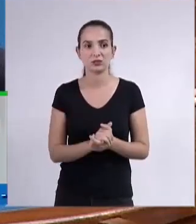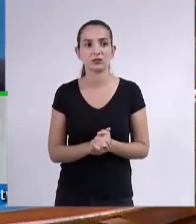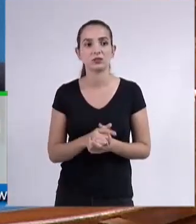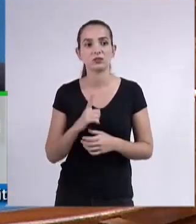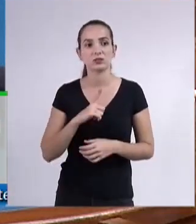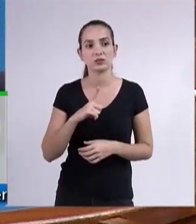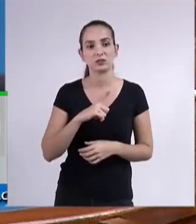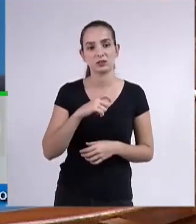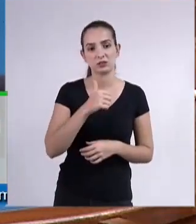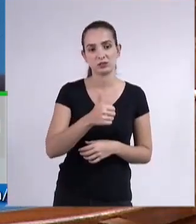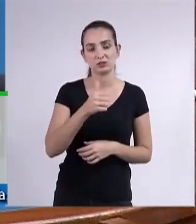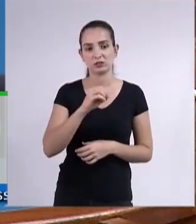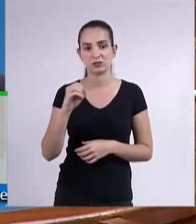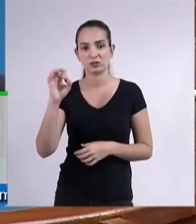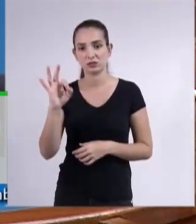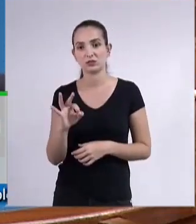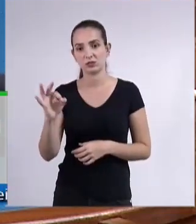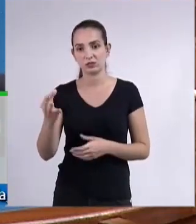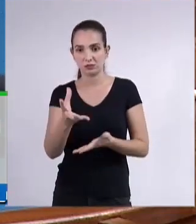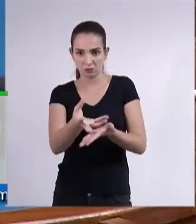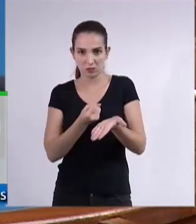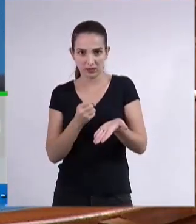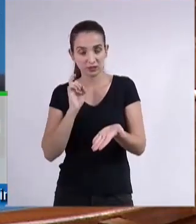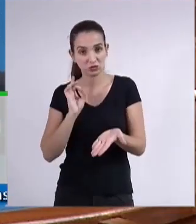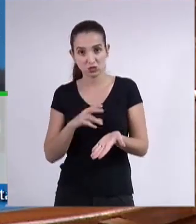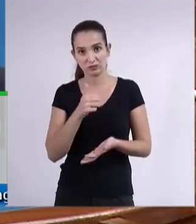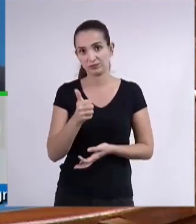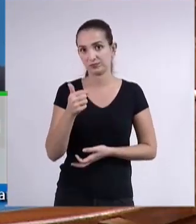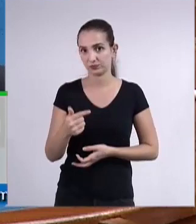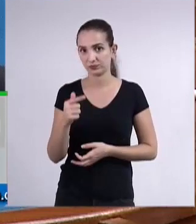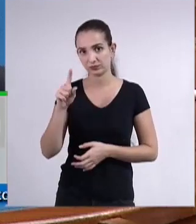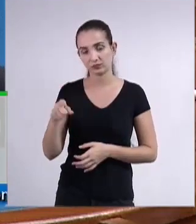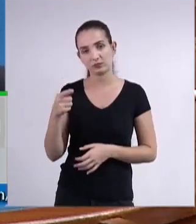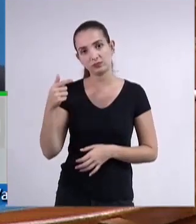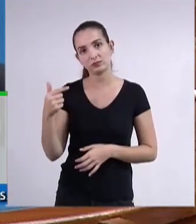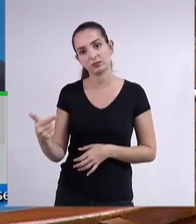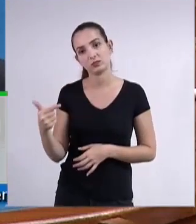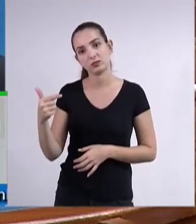100%, 17,02%. Ela fica com